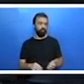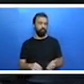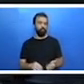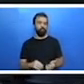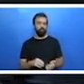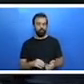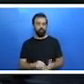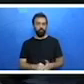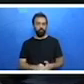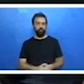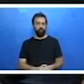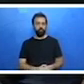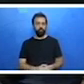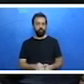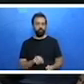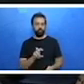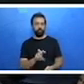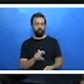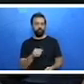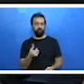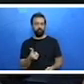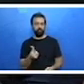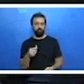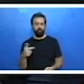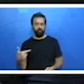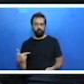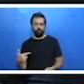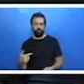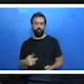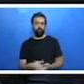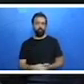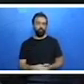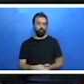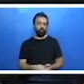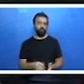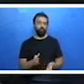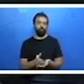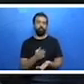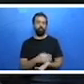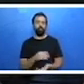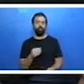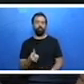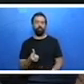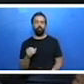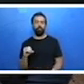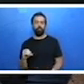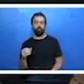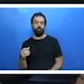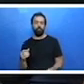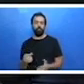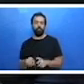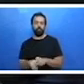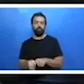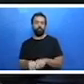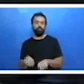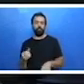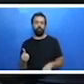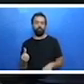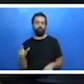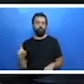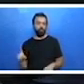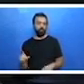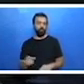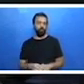as tarefas 5, 6 e 7 das páginas 60 e 61, o exercício 8 não